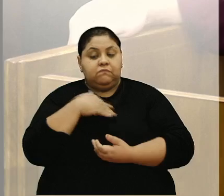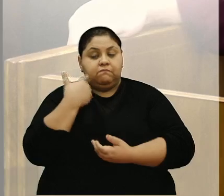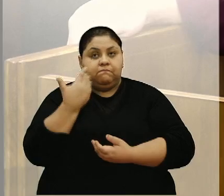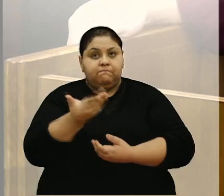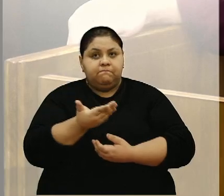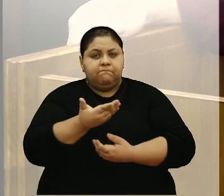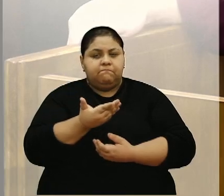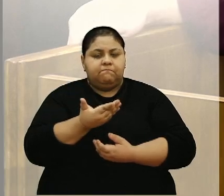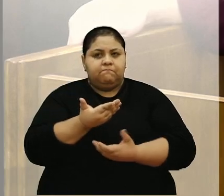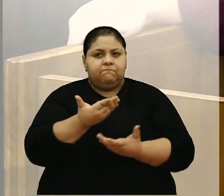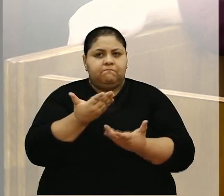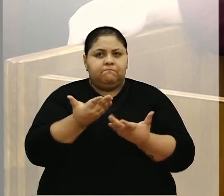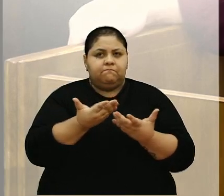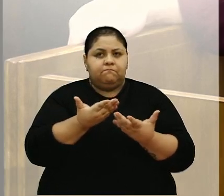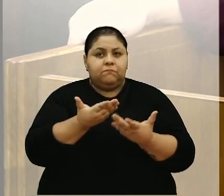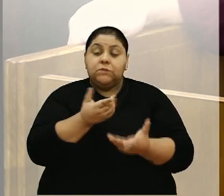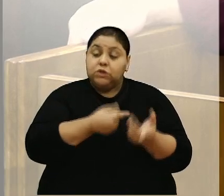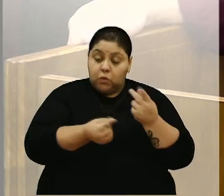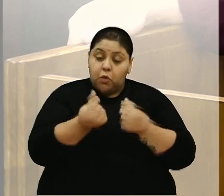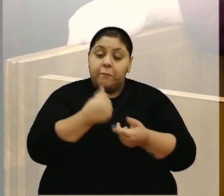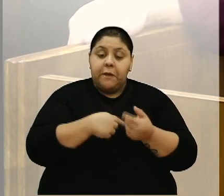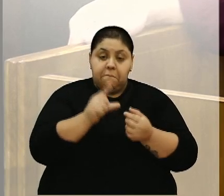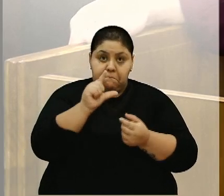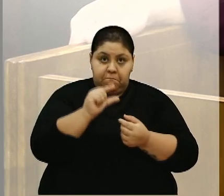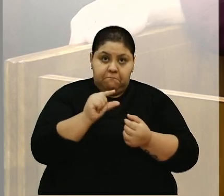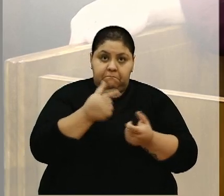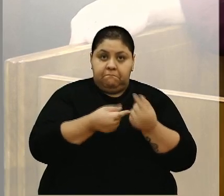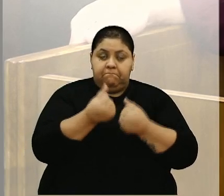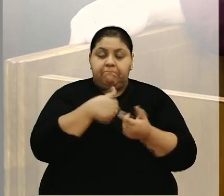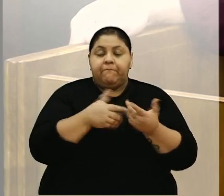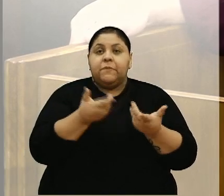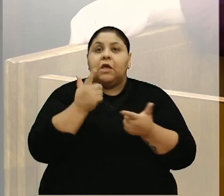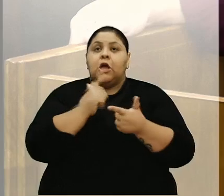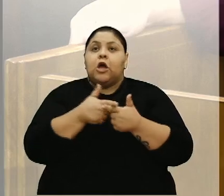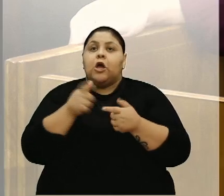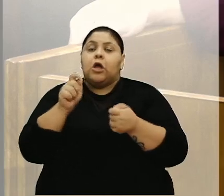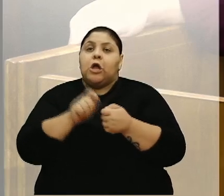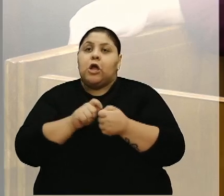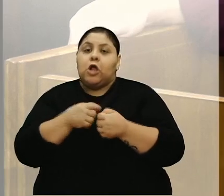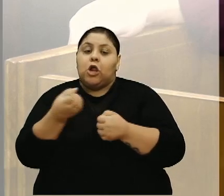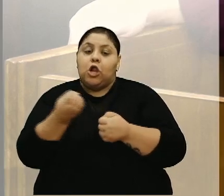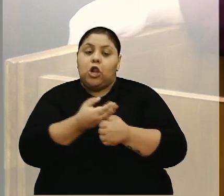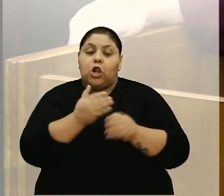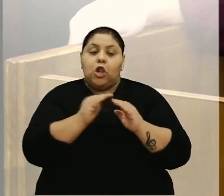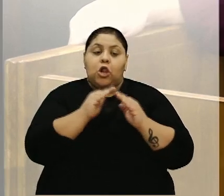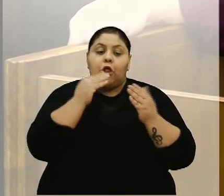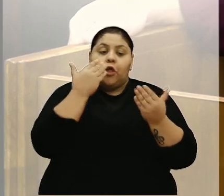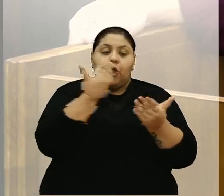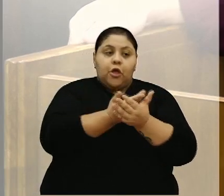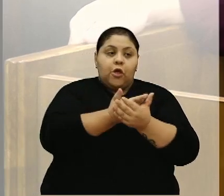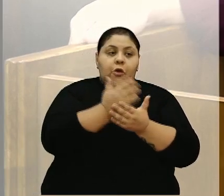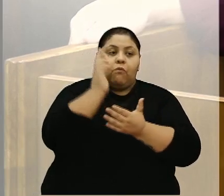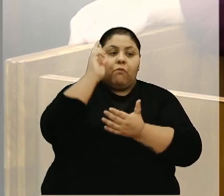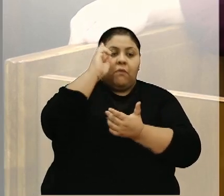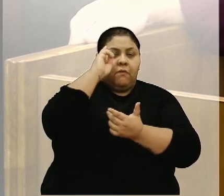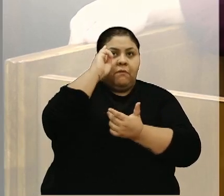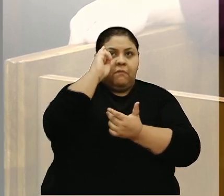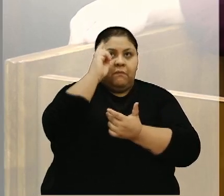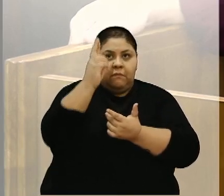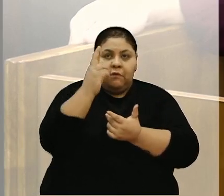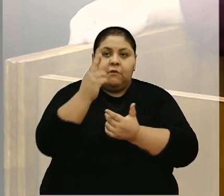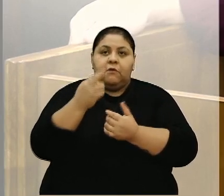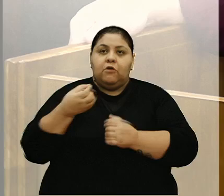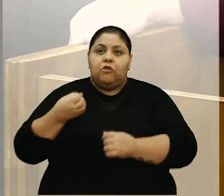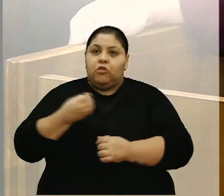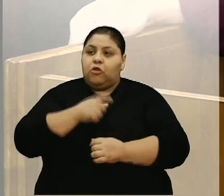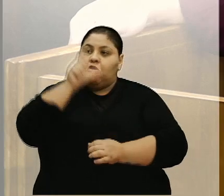até uma questão de economia. Porque se tu fizer uma nova escola, tu vai ter uma nova direção, novas